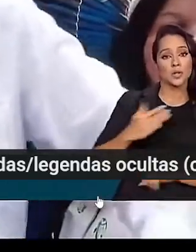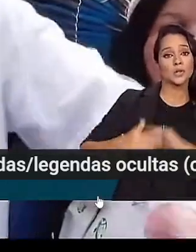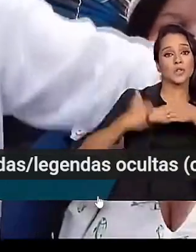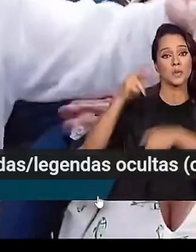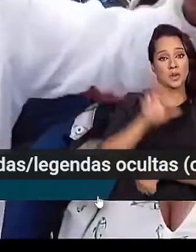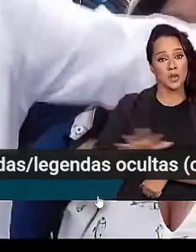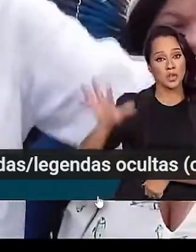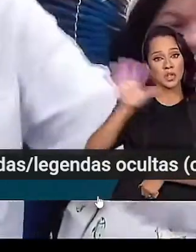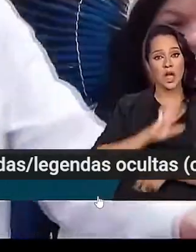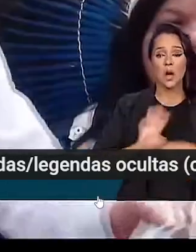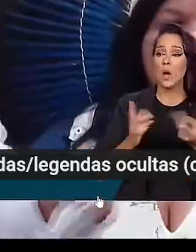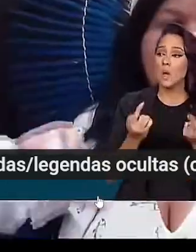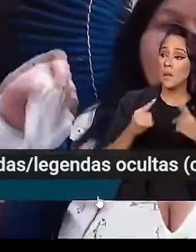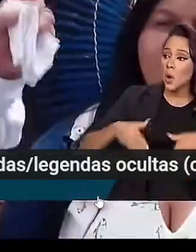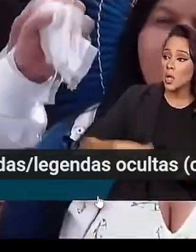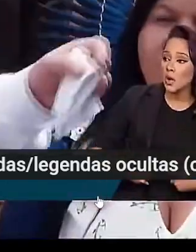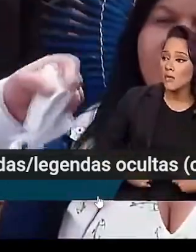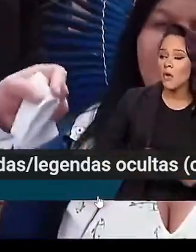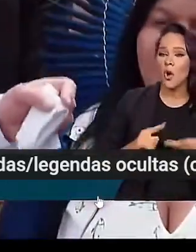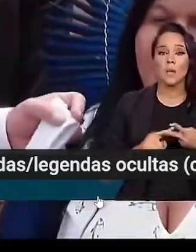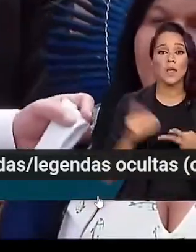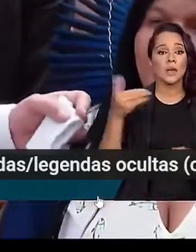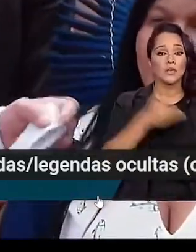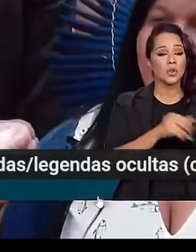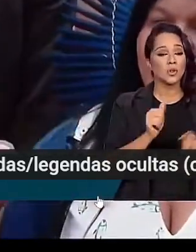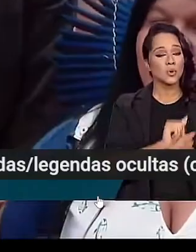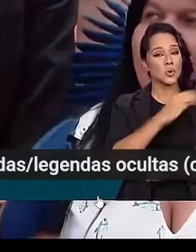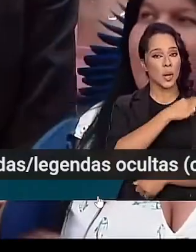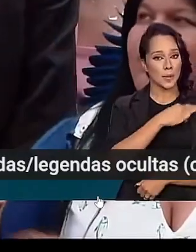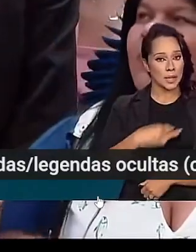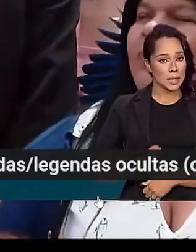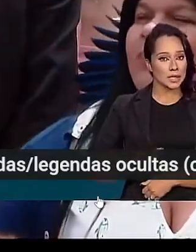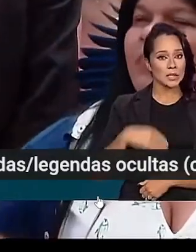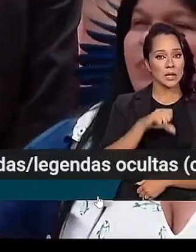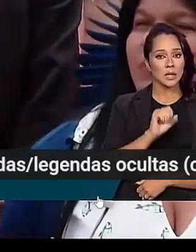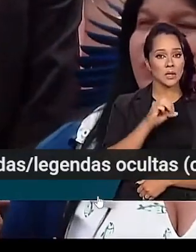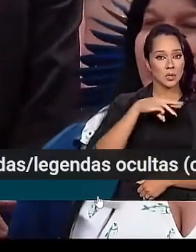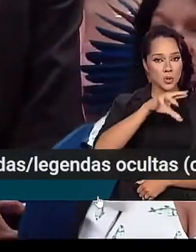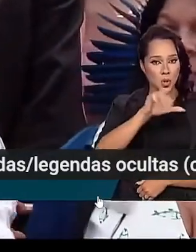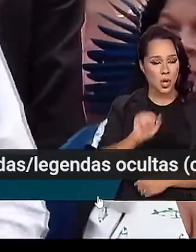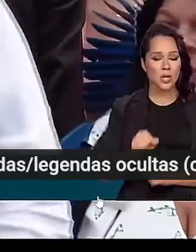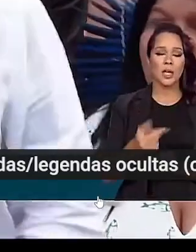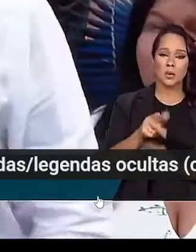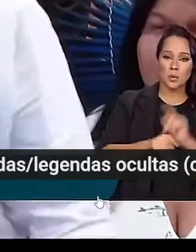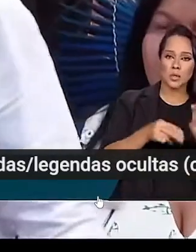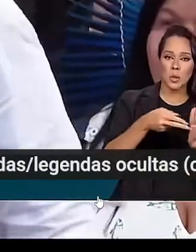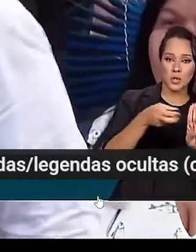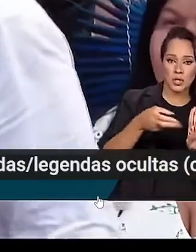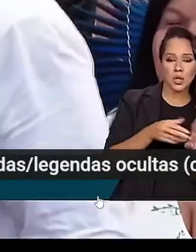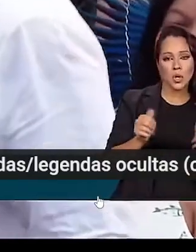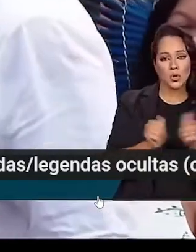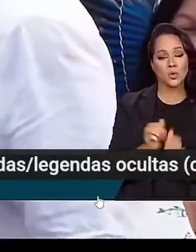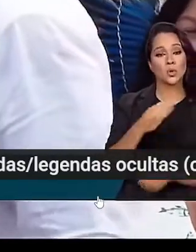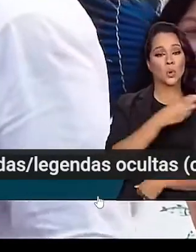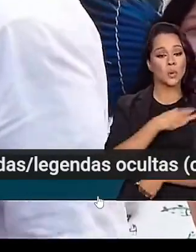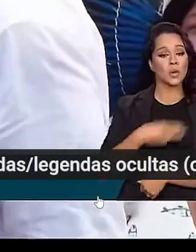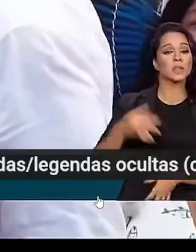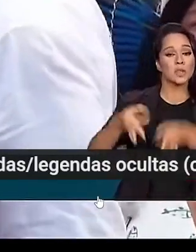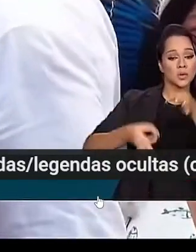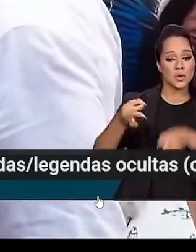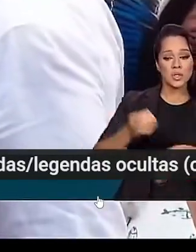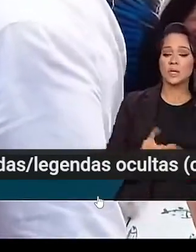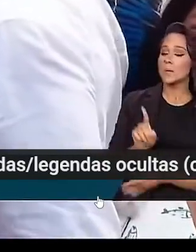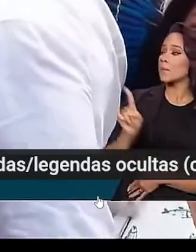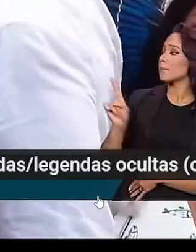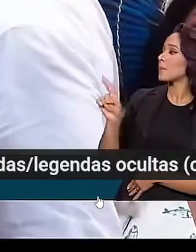Eles são completamente alienados àquela lei antiga que dizem que o militar tem que ter, na formação que o militar